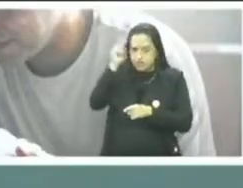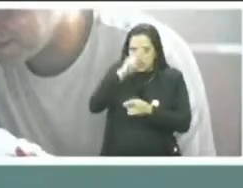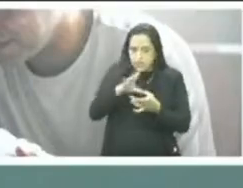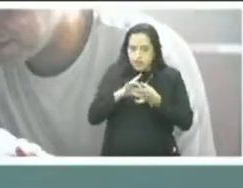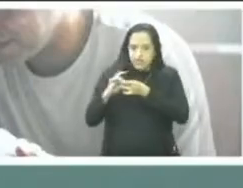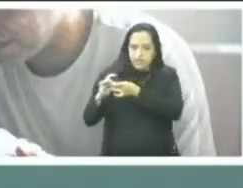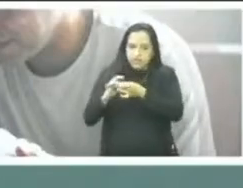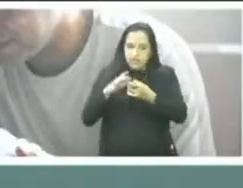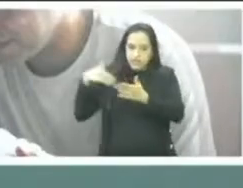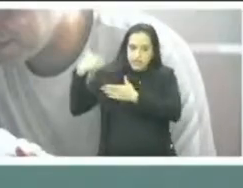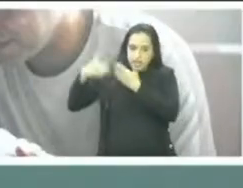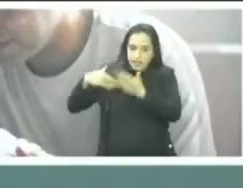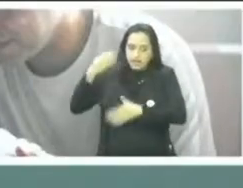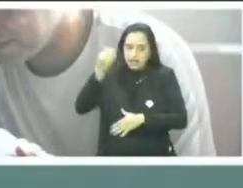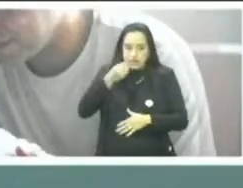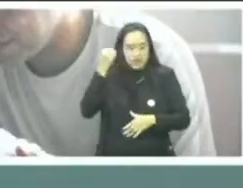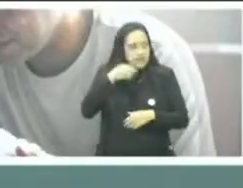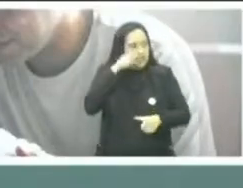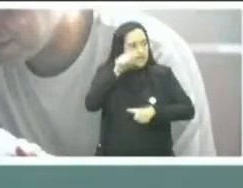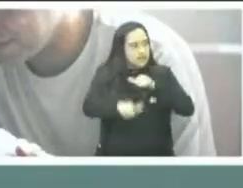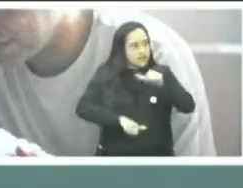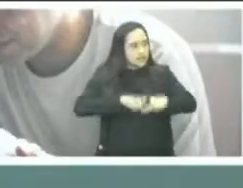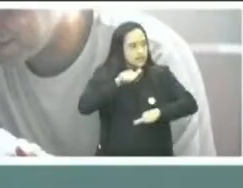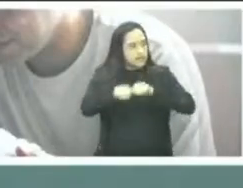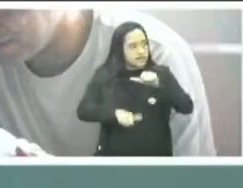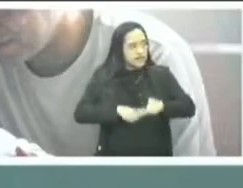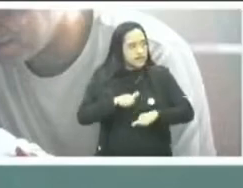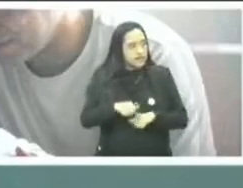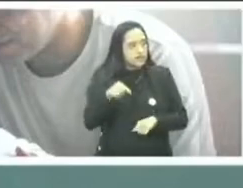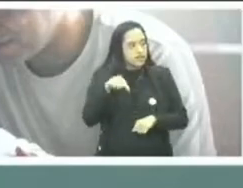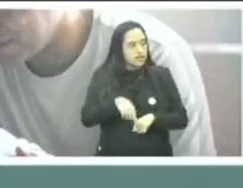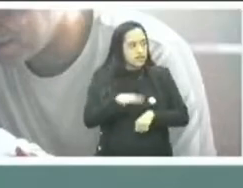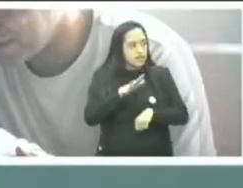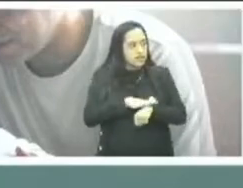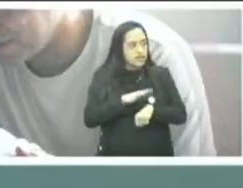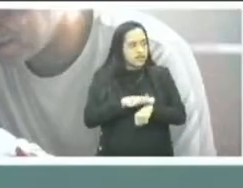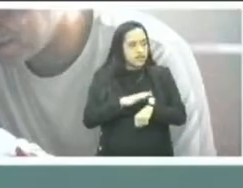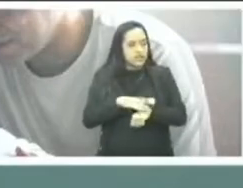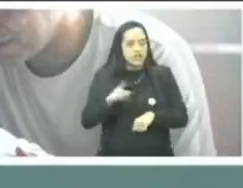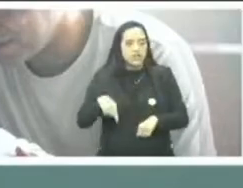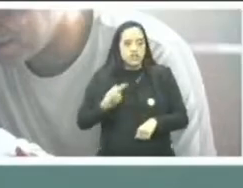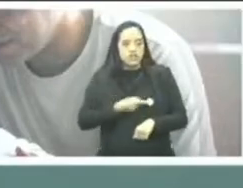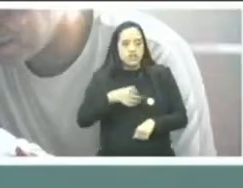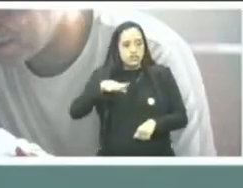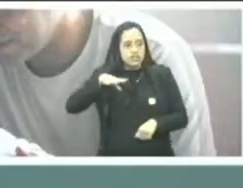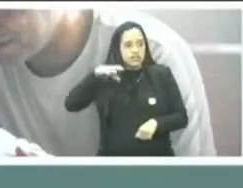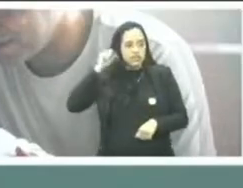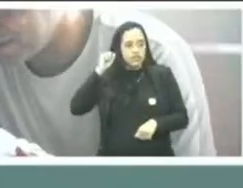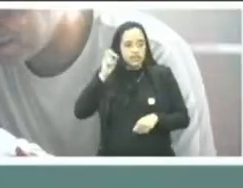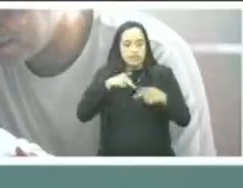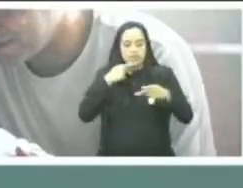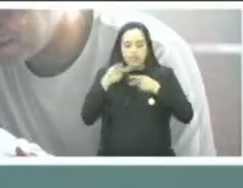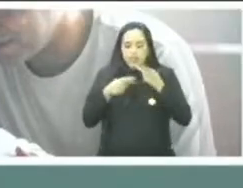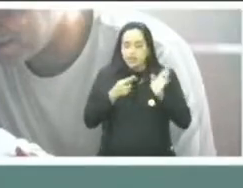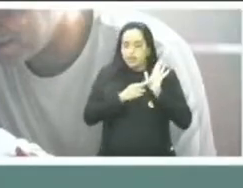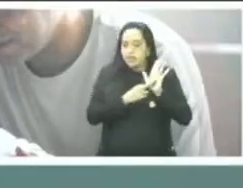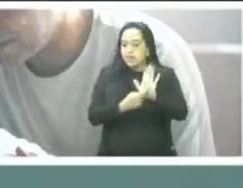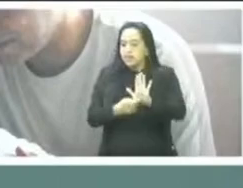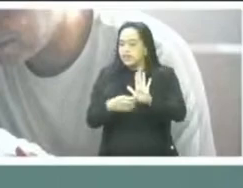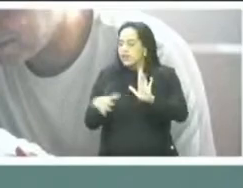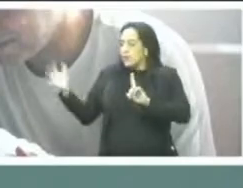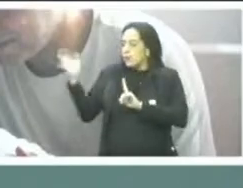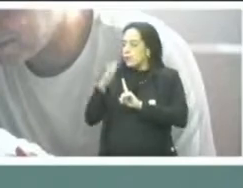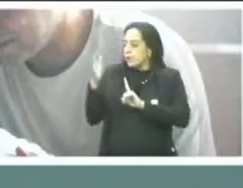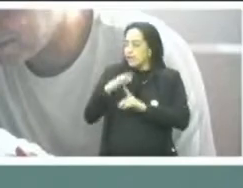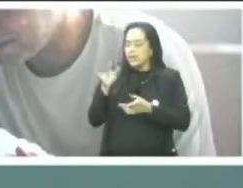experiências transformadoras. Neste momento, nós ouviremos relatos que representam o impacto do